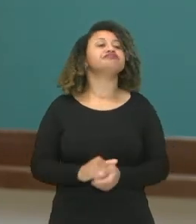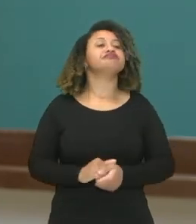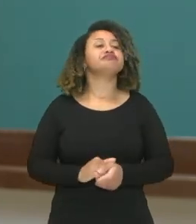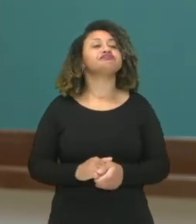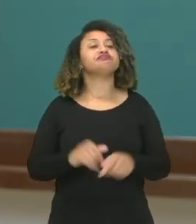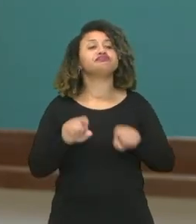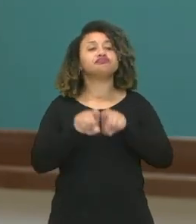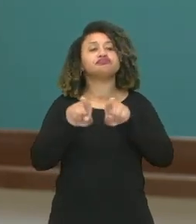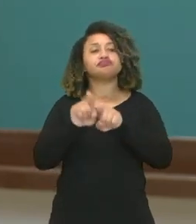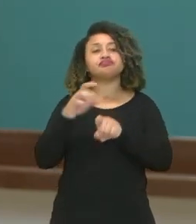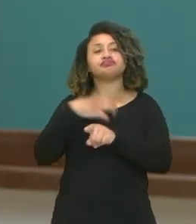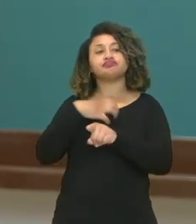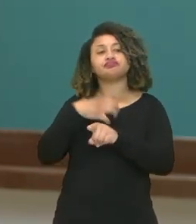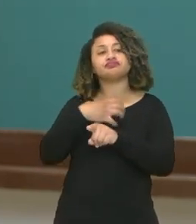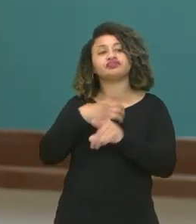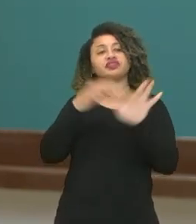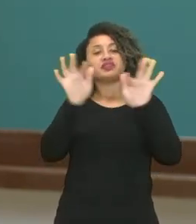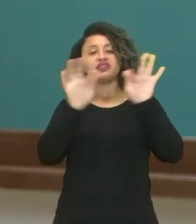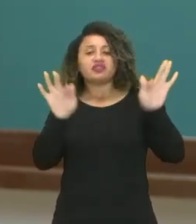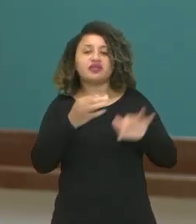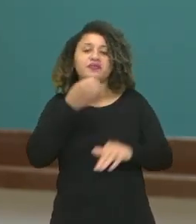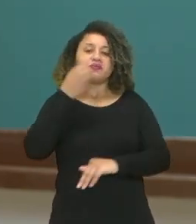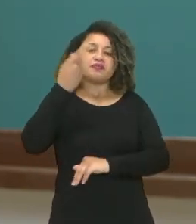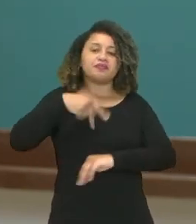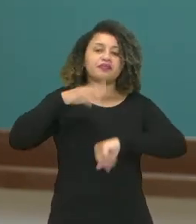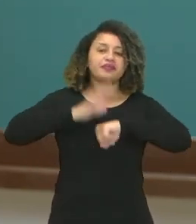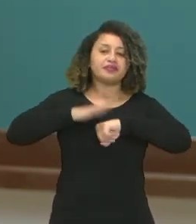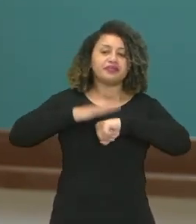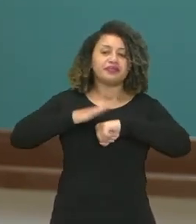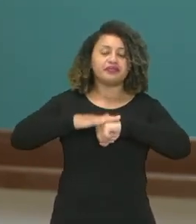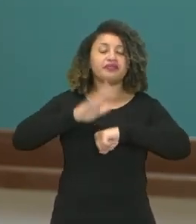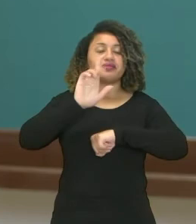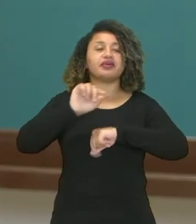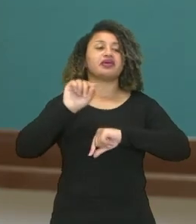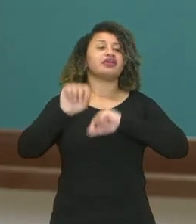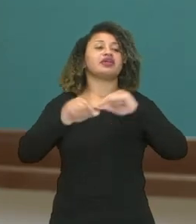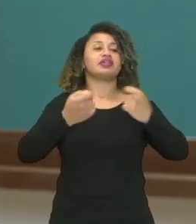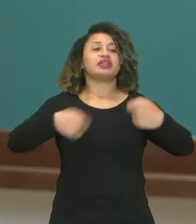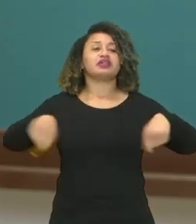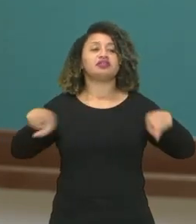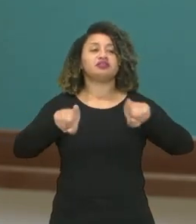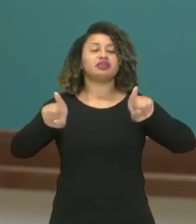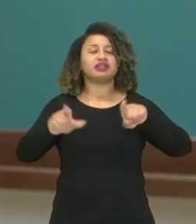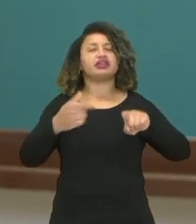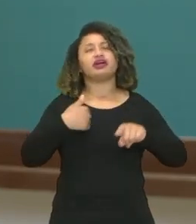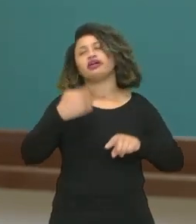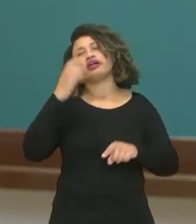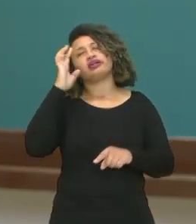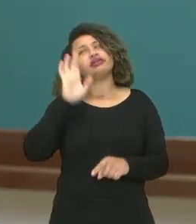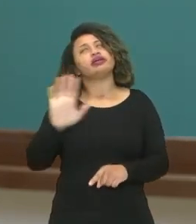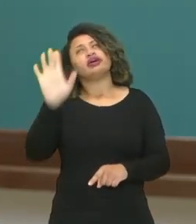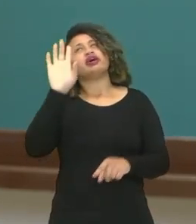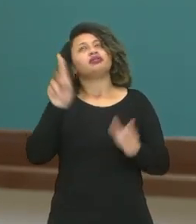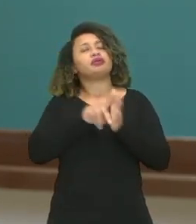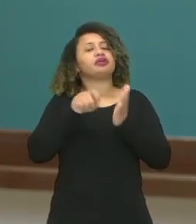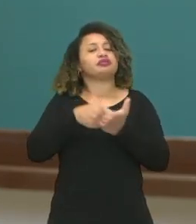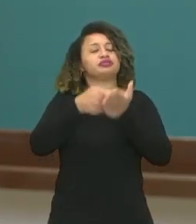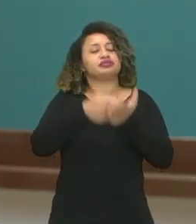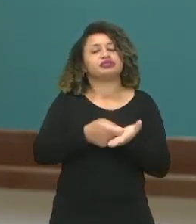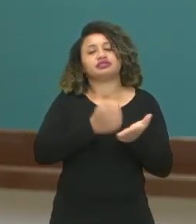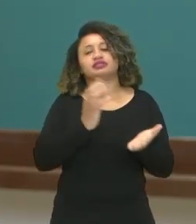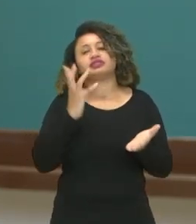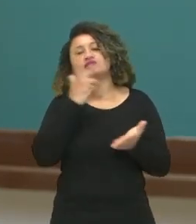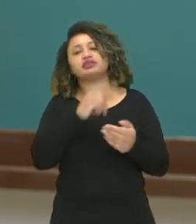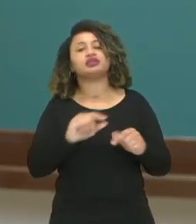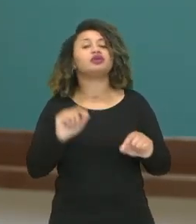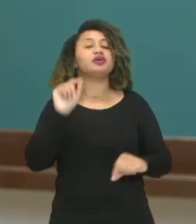Sentir-se feliz e bem consigo mesmo, sem recorrer a tantas ilusões da ditadura da beleza. Quais